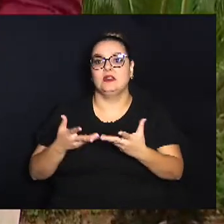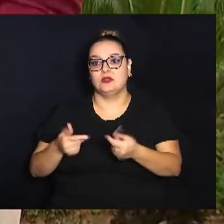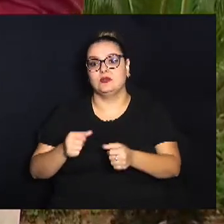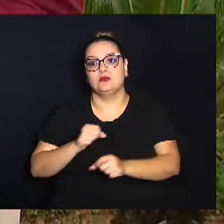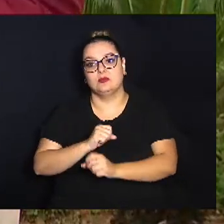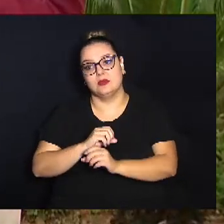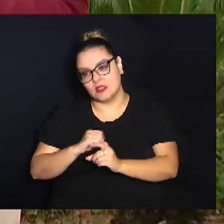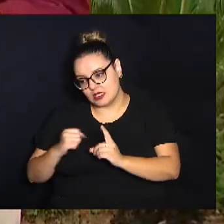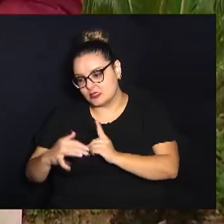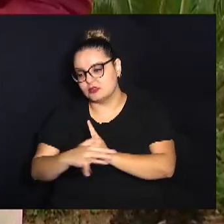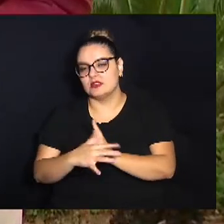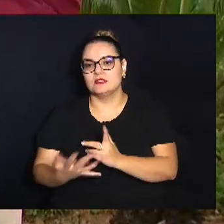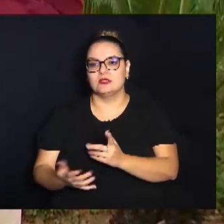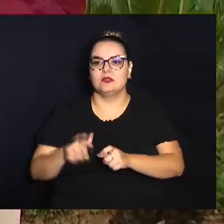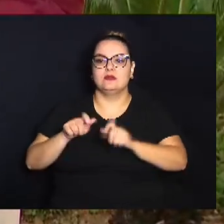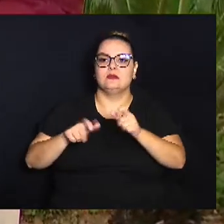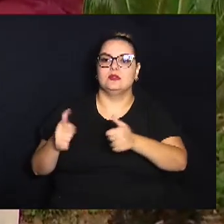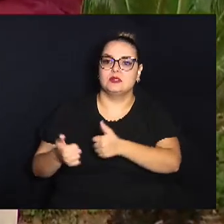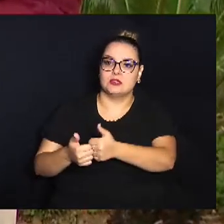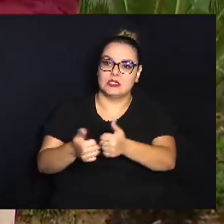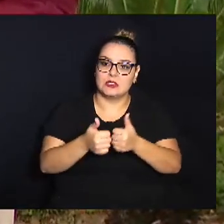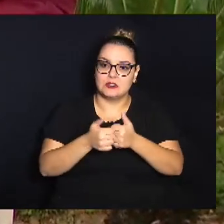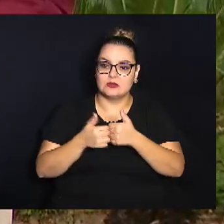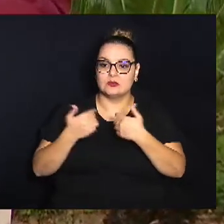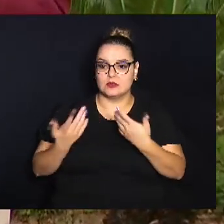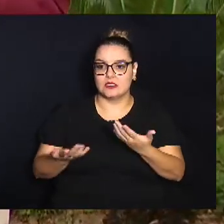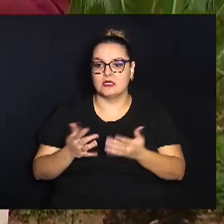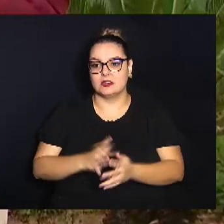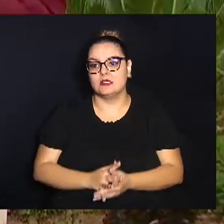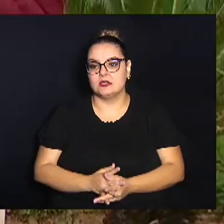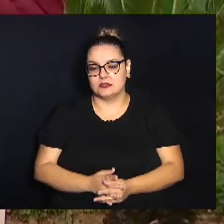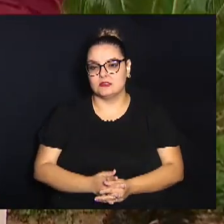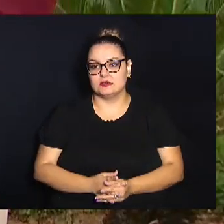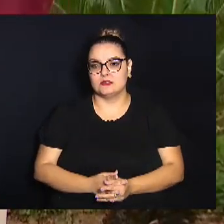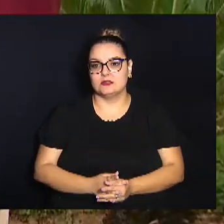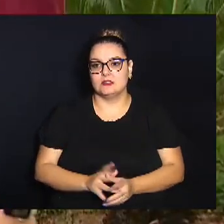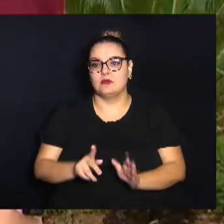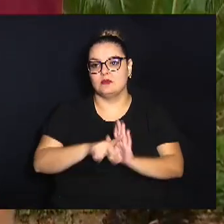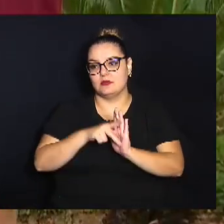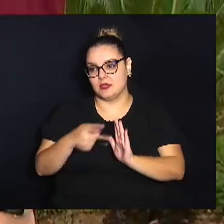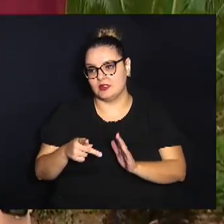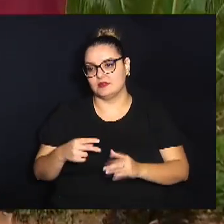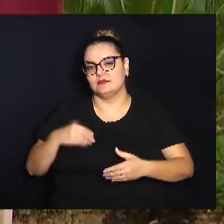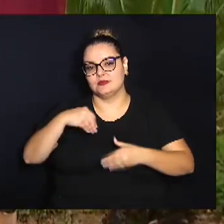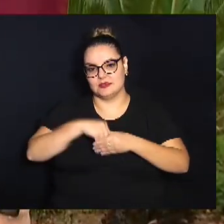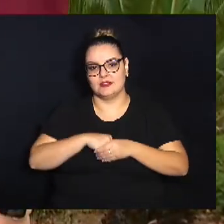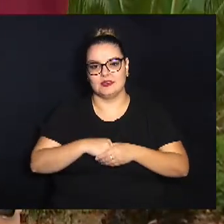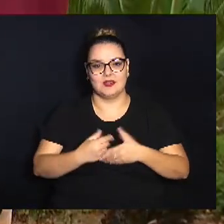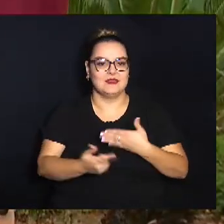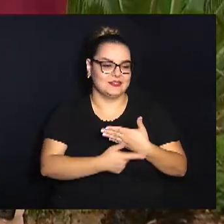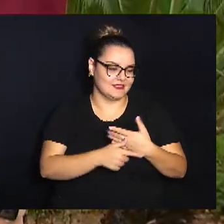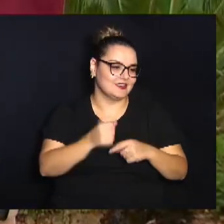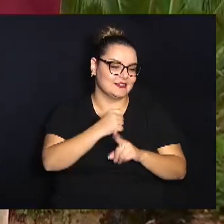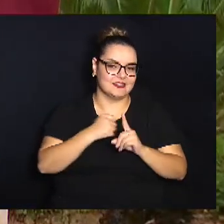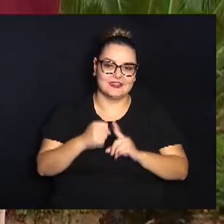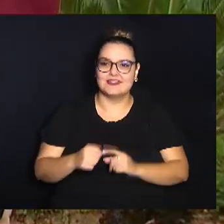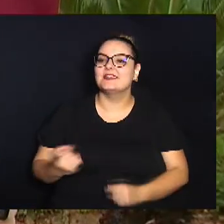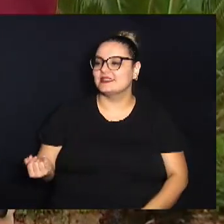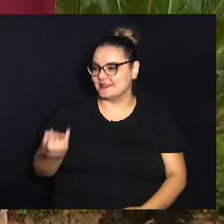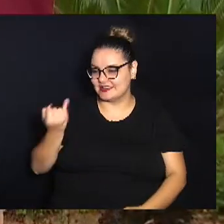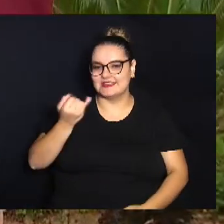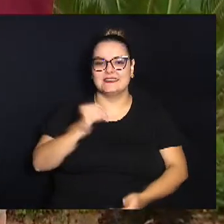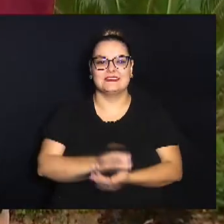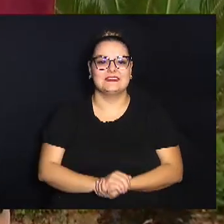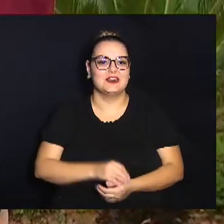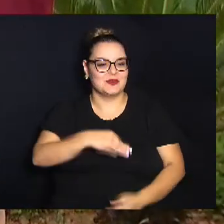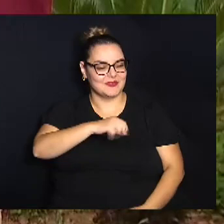sociedade, para o pessoal do entorno. Então, isso faz parte mesmo do nosso DNA. Esse papel social, né? Super importante.